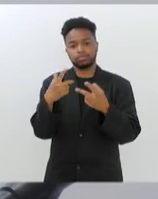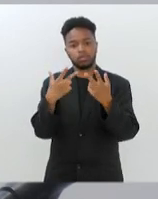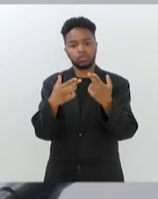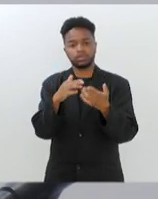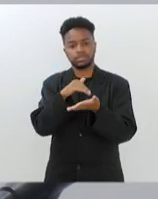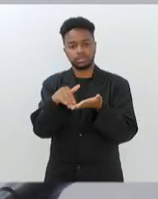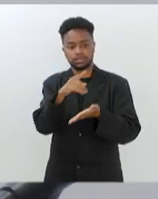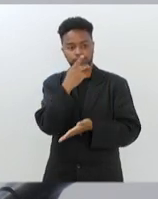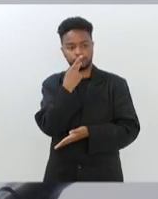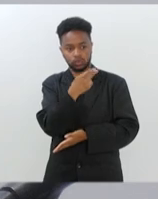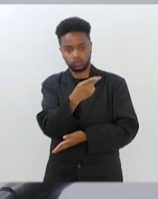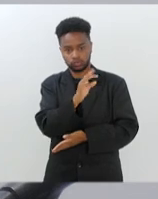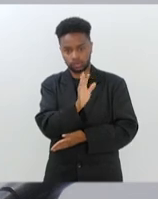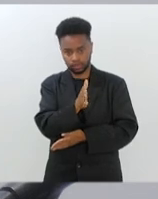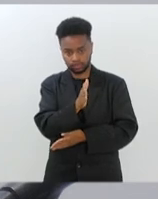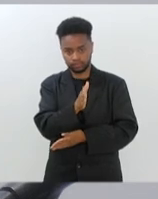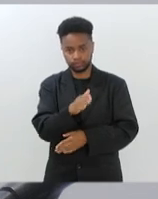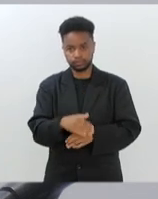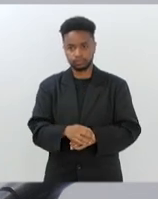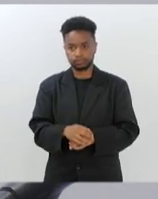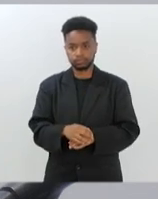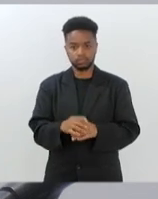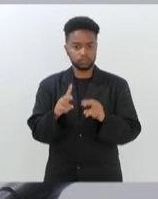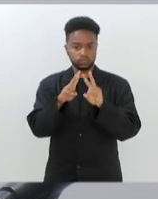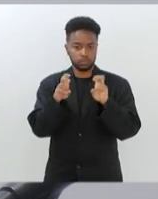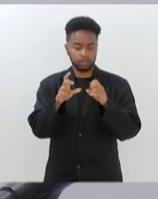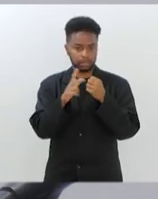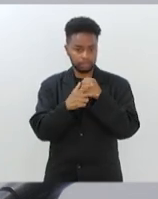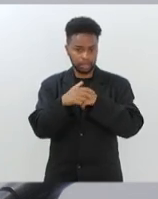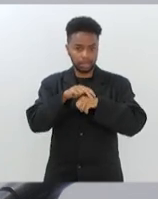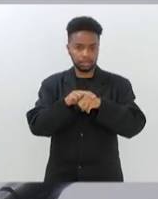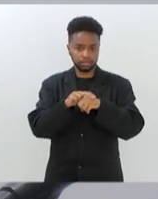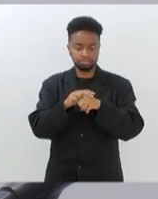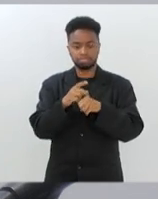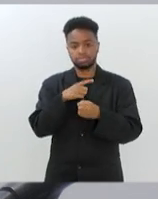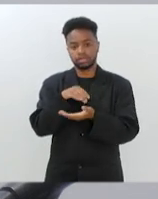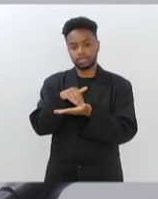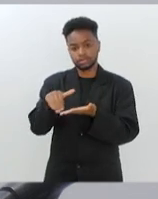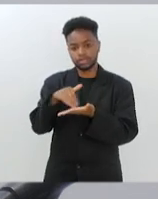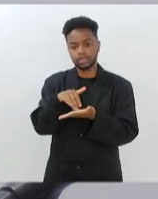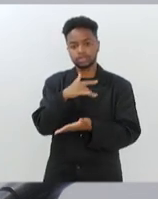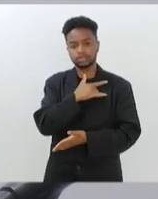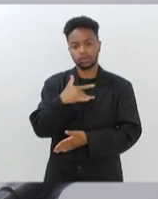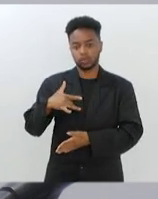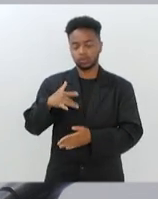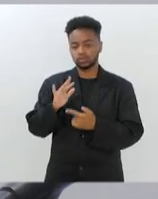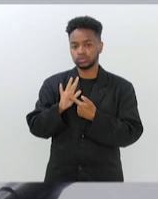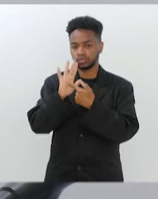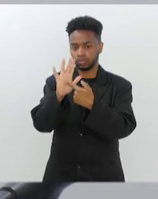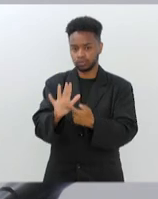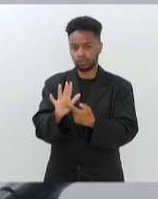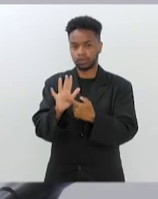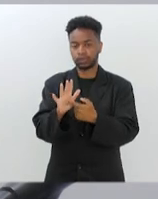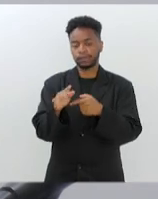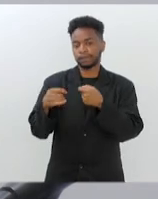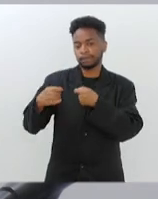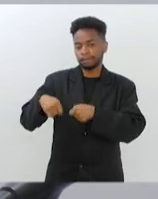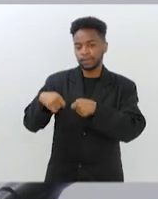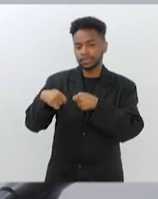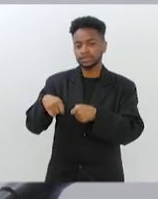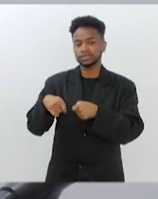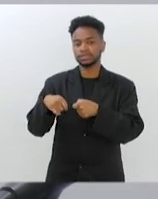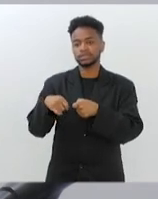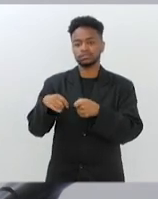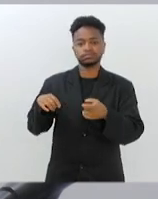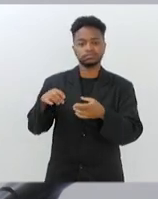citado eh a questão da dengue a secretaria de saúde ela apresenta a necessidade para esse